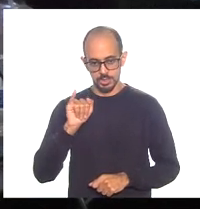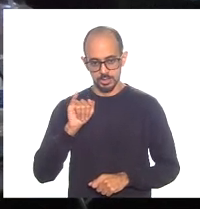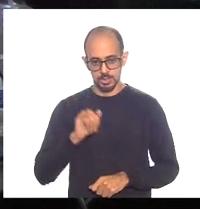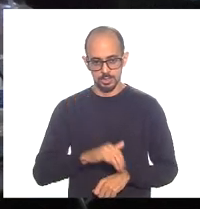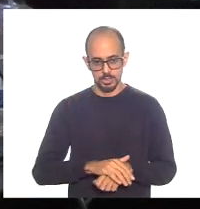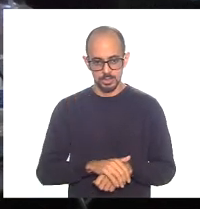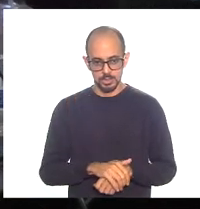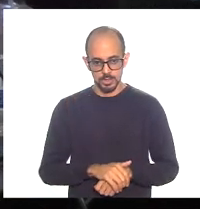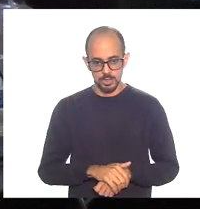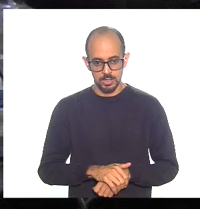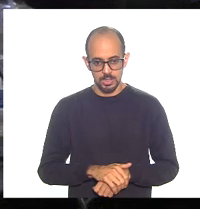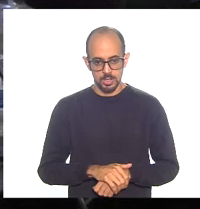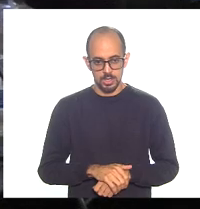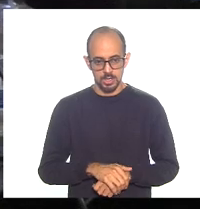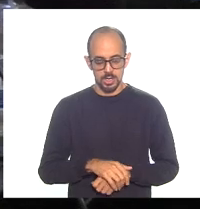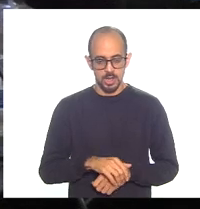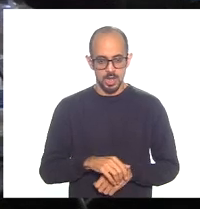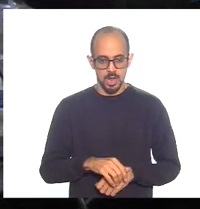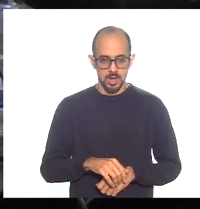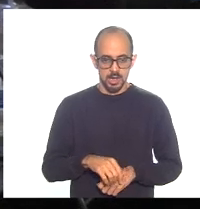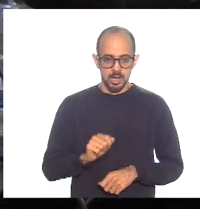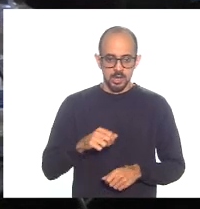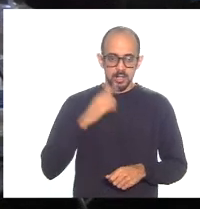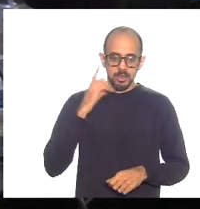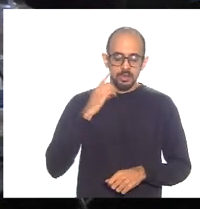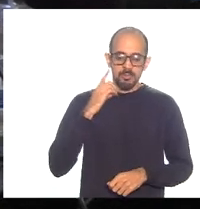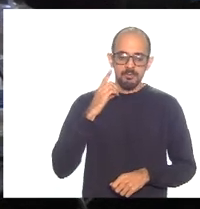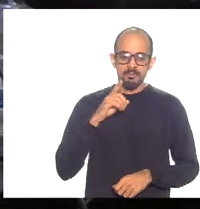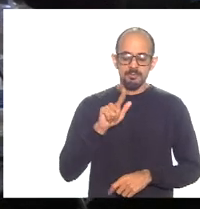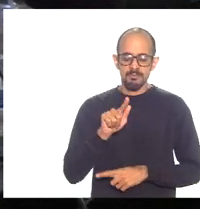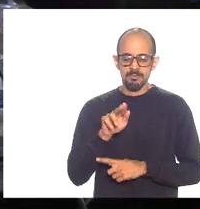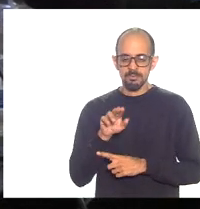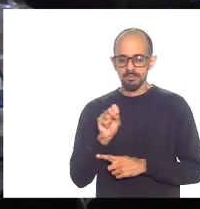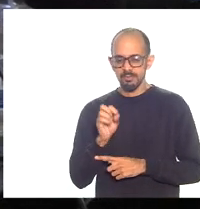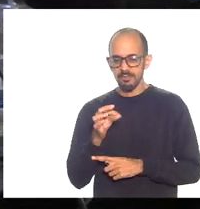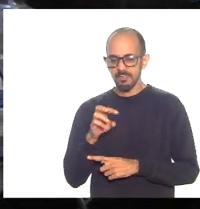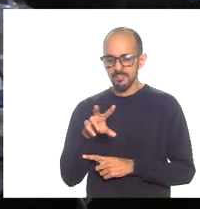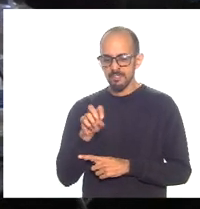Deputado Giovanni Ratinho. Deputado Gustavo Schmidt.